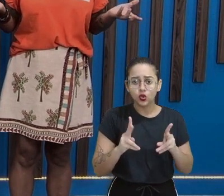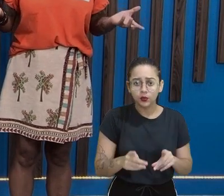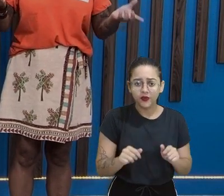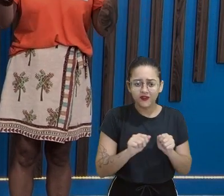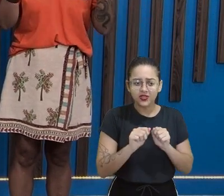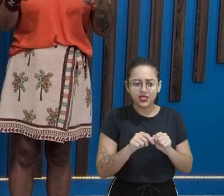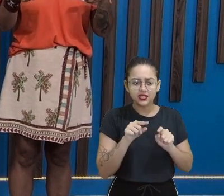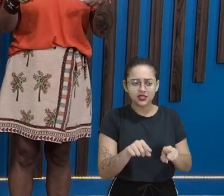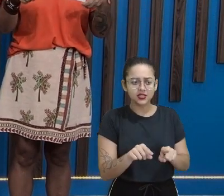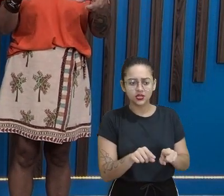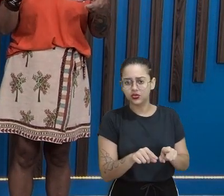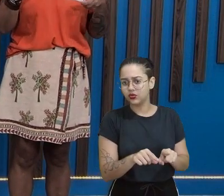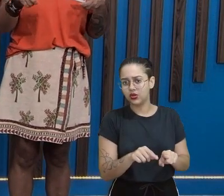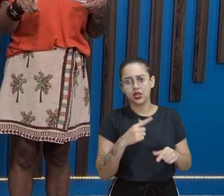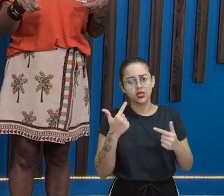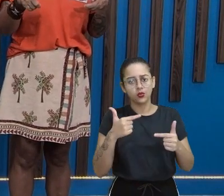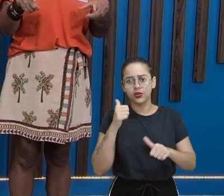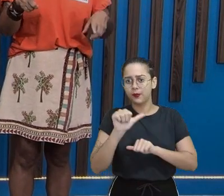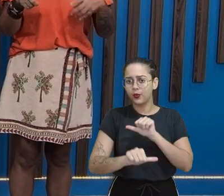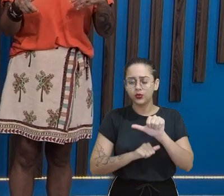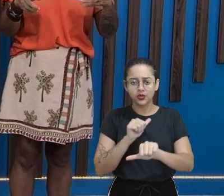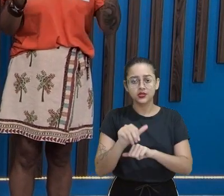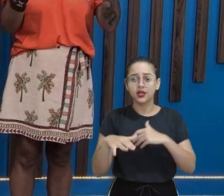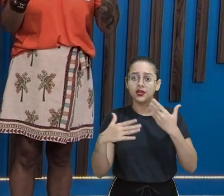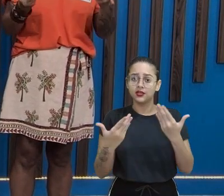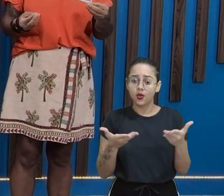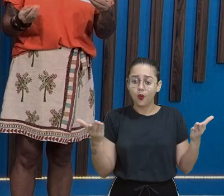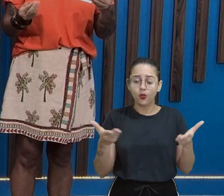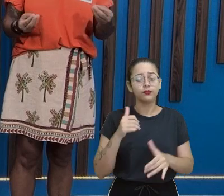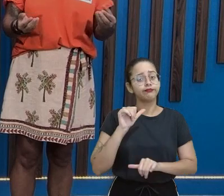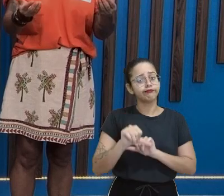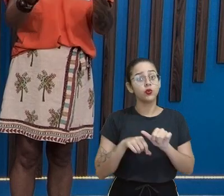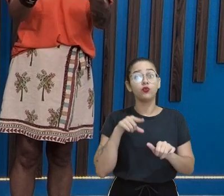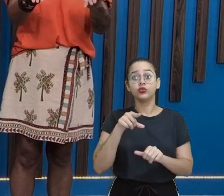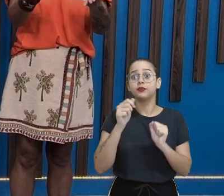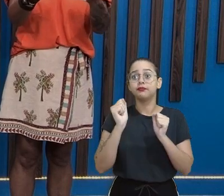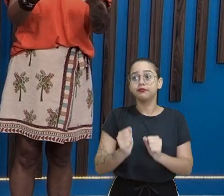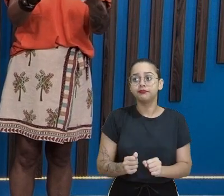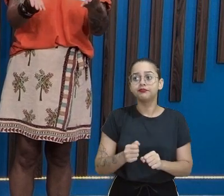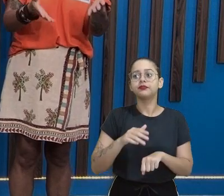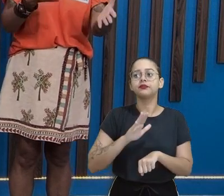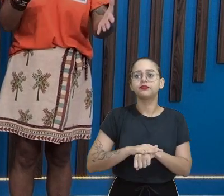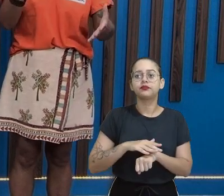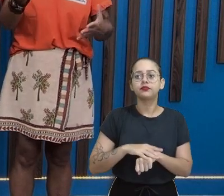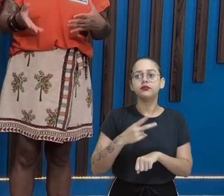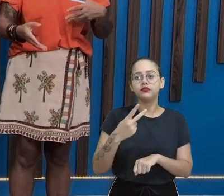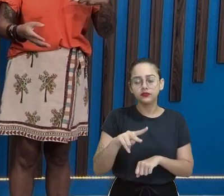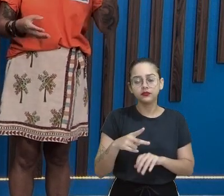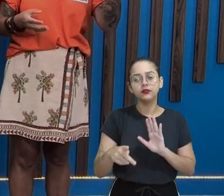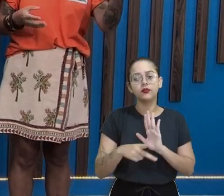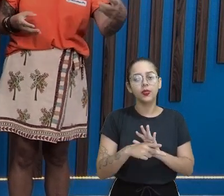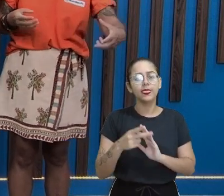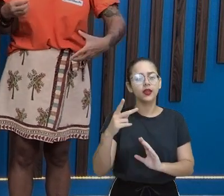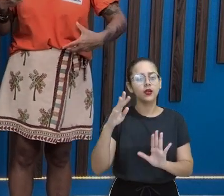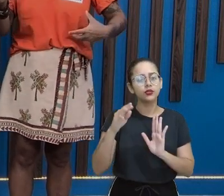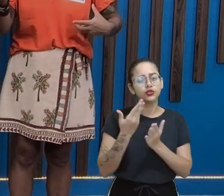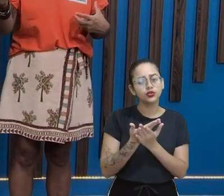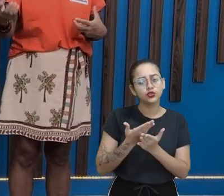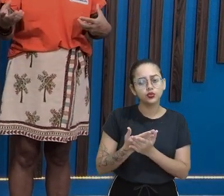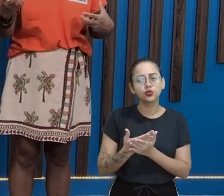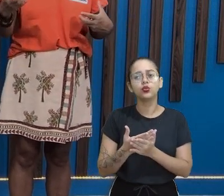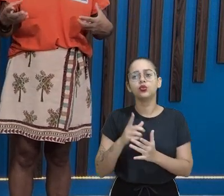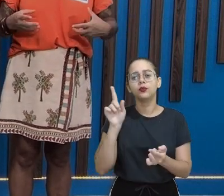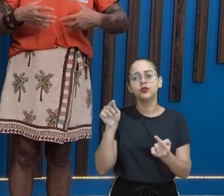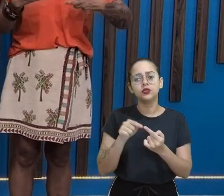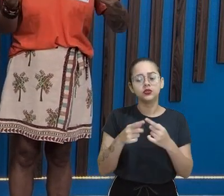Então, você, enquanto estudante, você pode ser protagonista de si próprio, dos seus estudos, dos seus objetivos, da sua